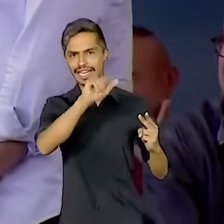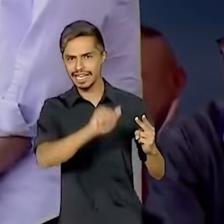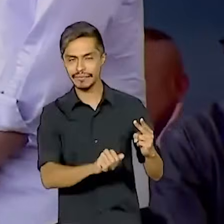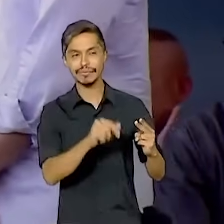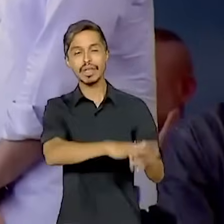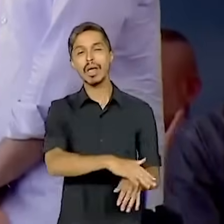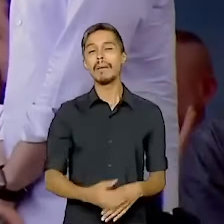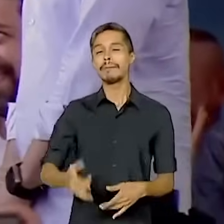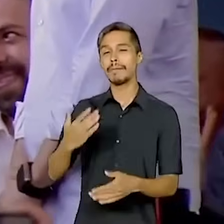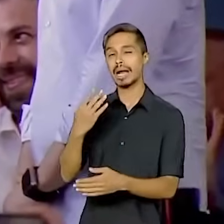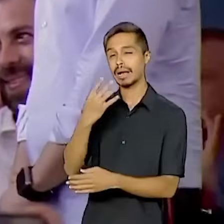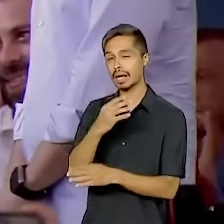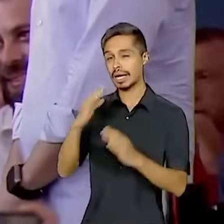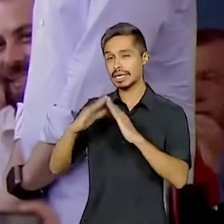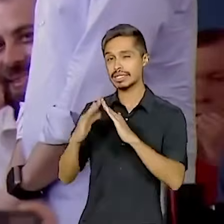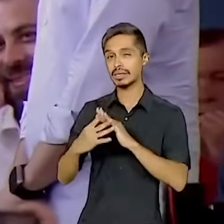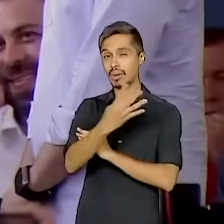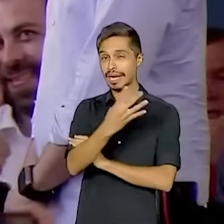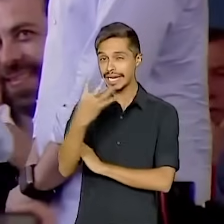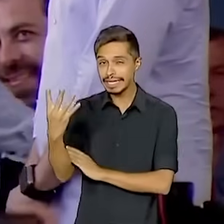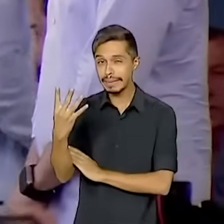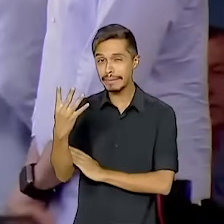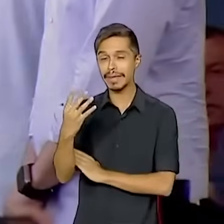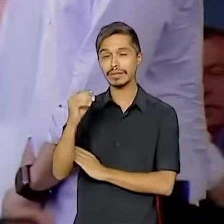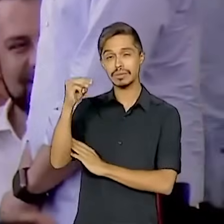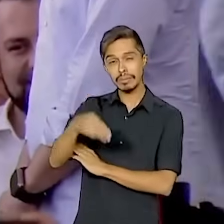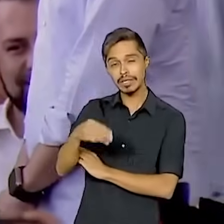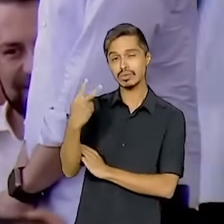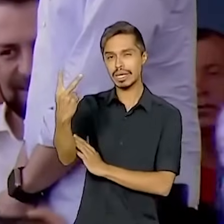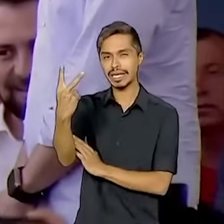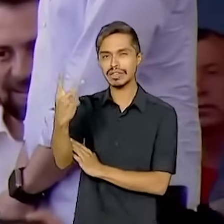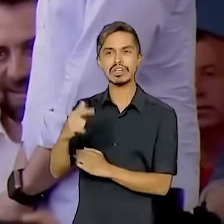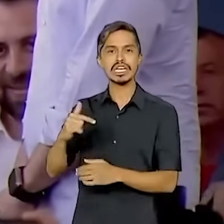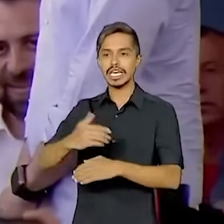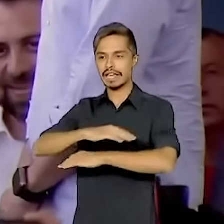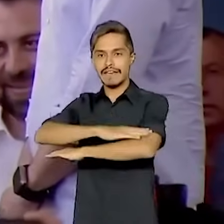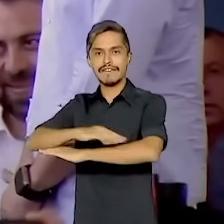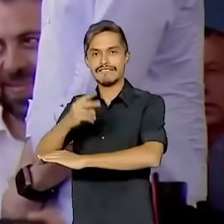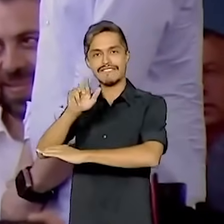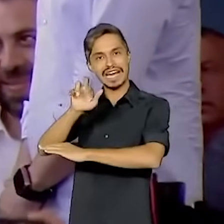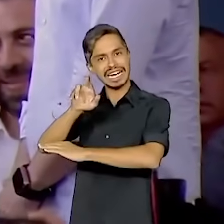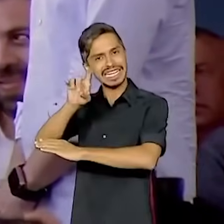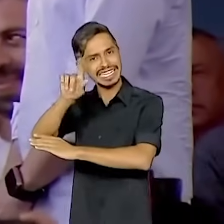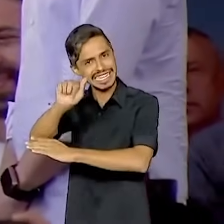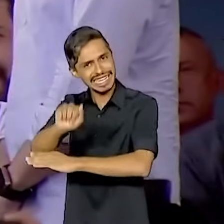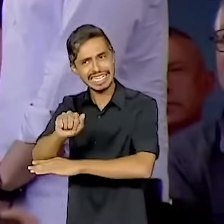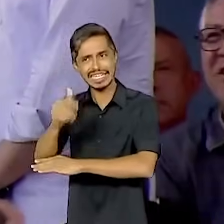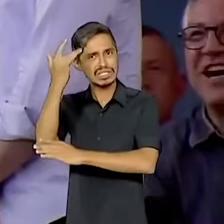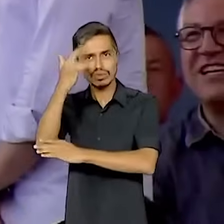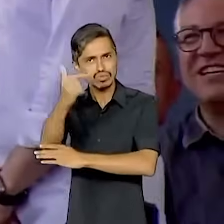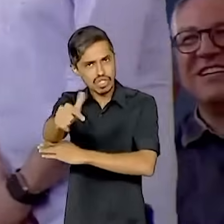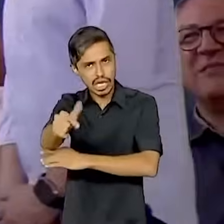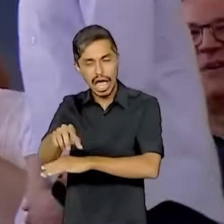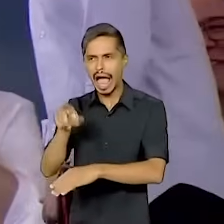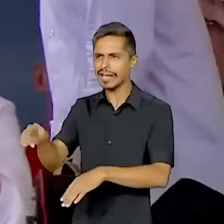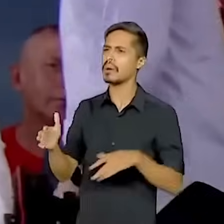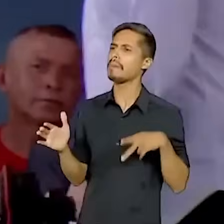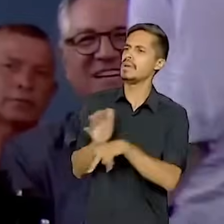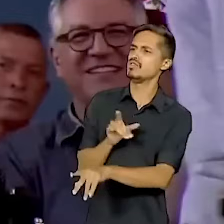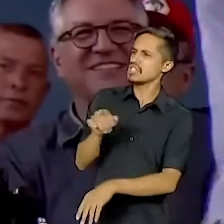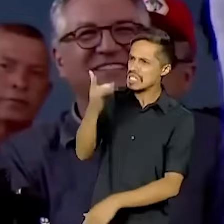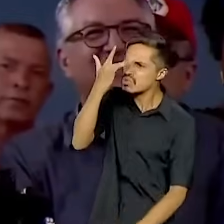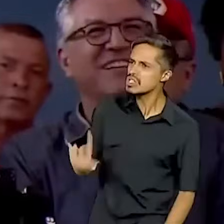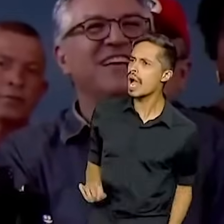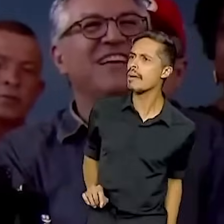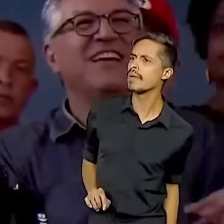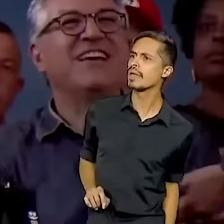apartamento de 40 metros sem varanda. Eu falei, cara, você não sabe como é o ser humano, não? Você não sabe que a